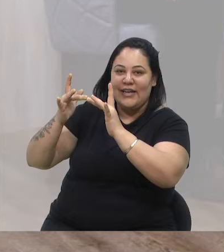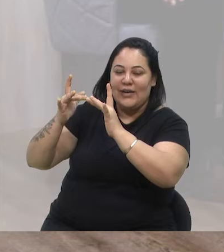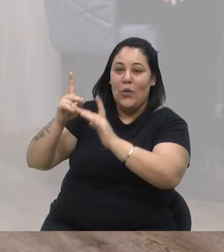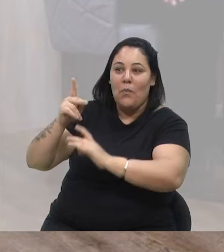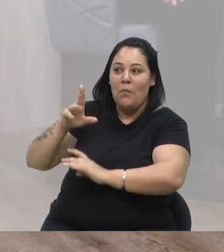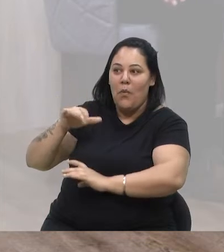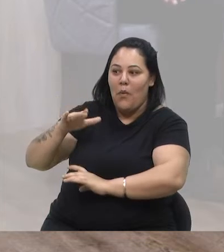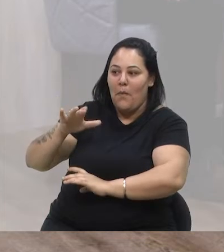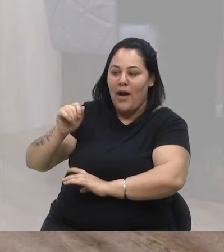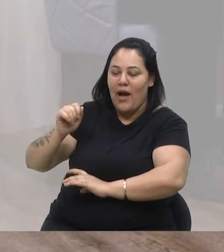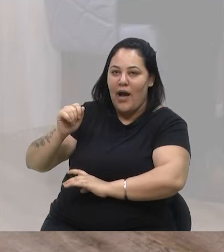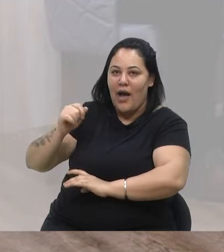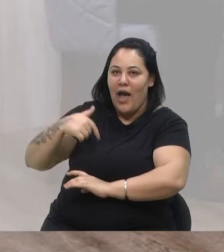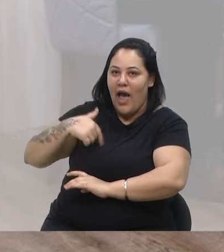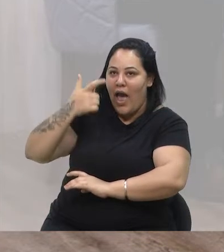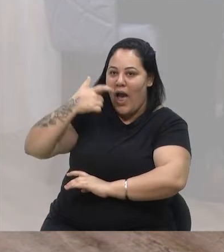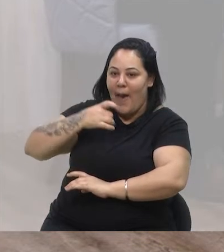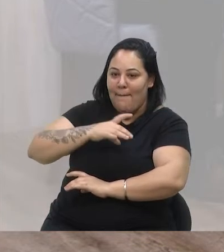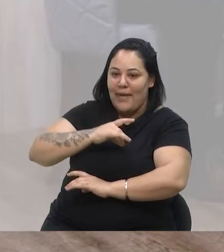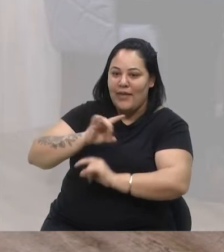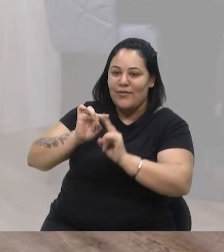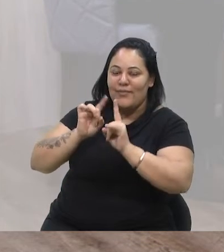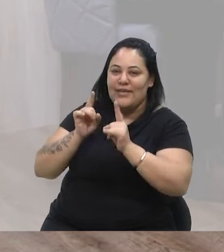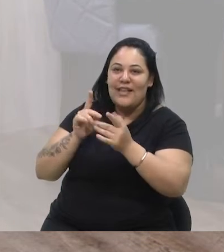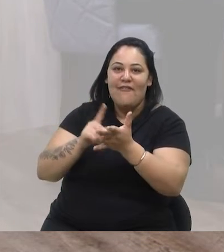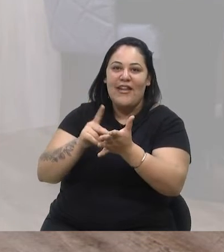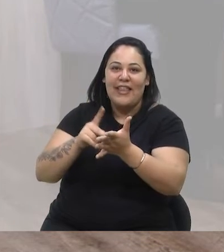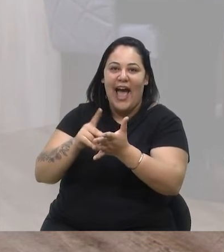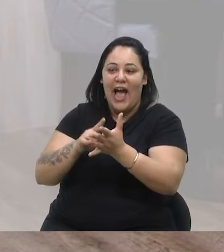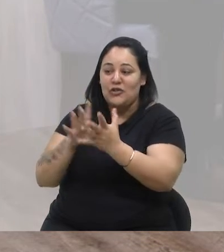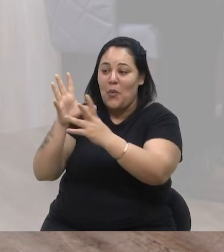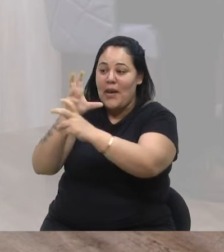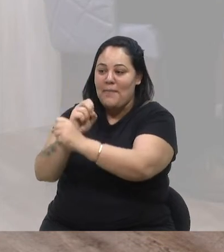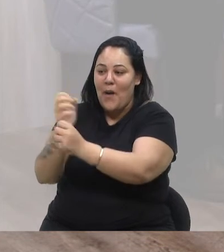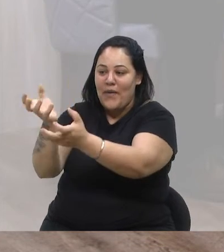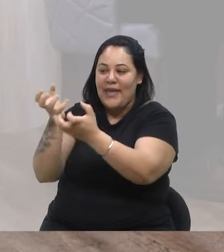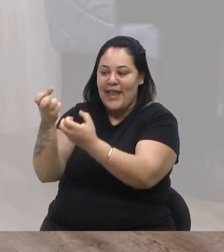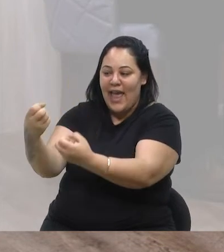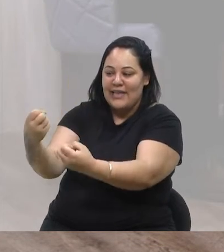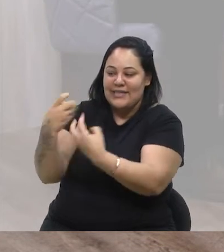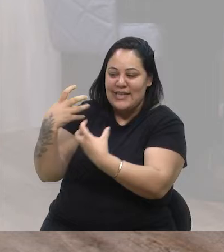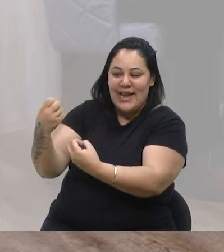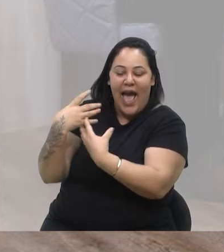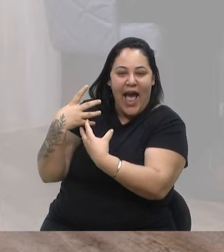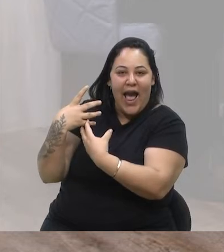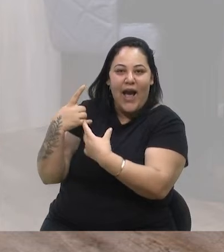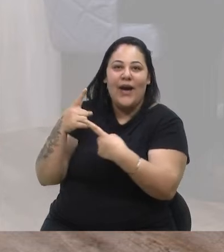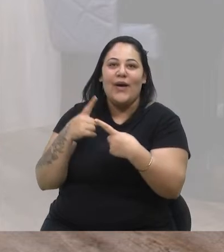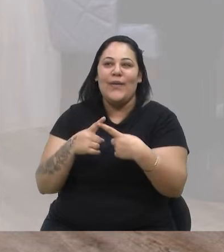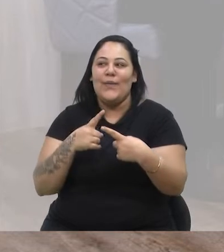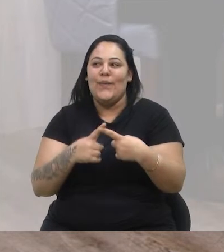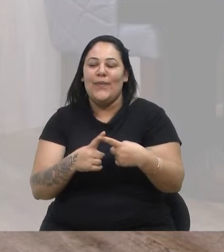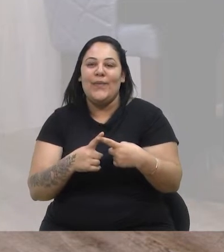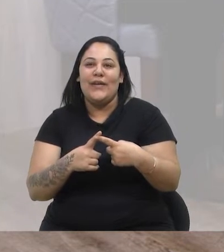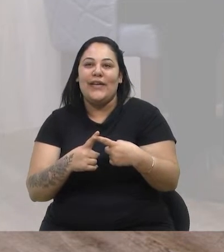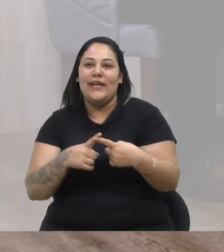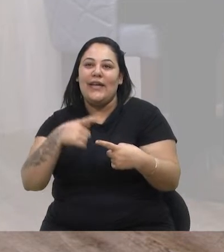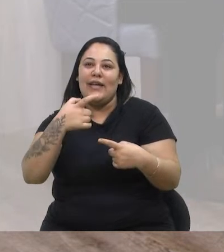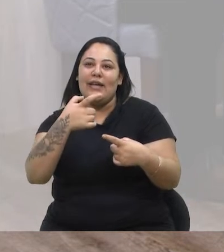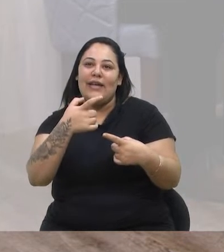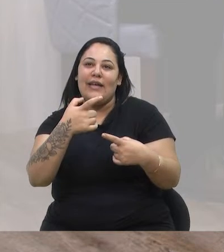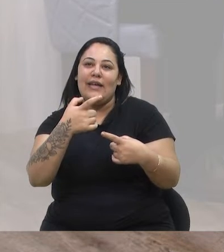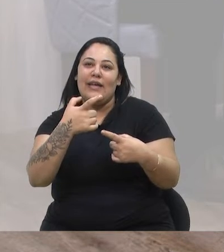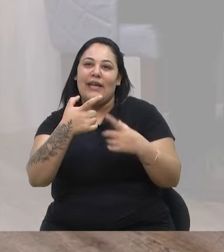tomar contato com o puma, acredita que vai ser devorada. E tem uma dica interessante que ele passa, porque ao você fazer o